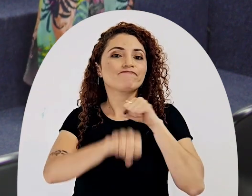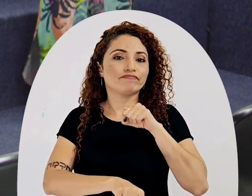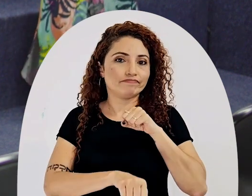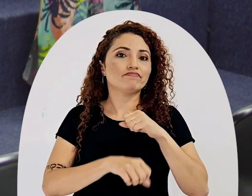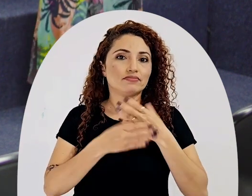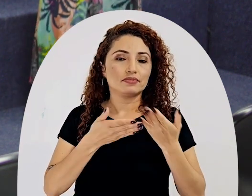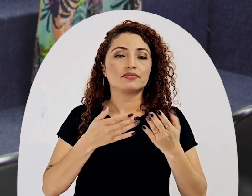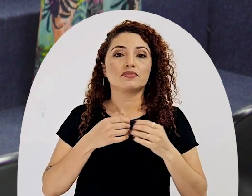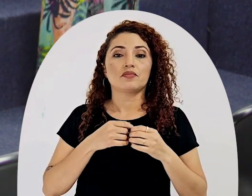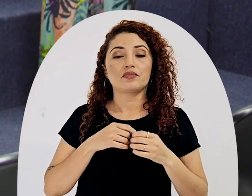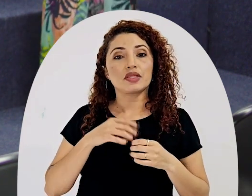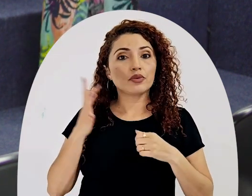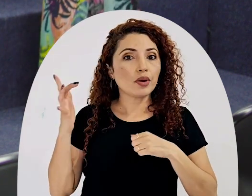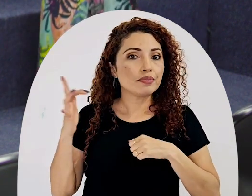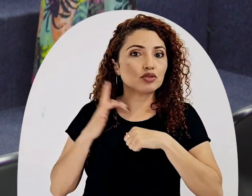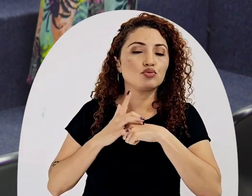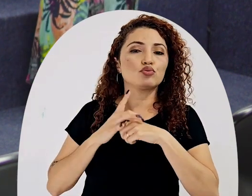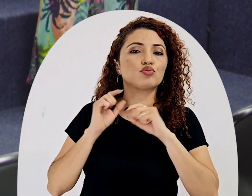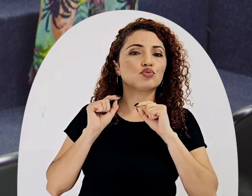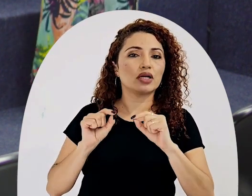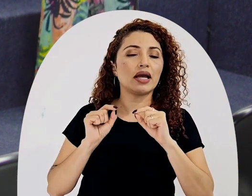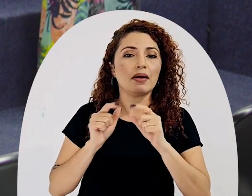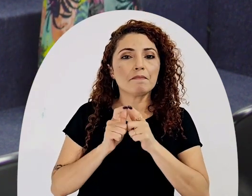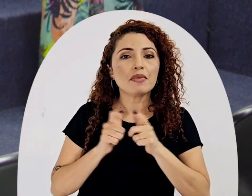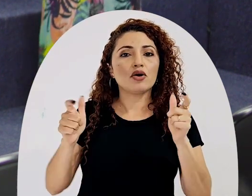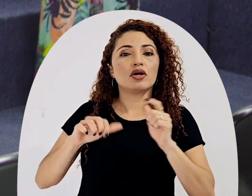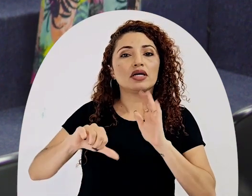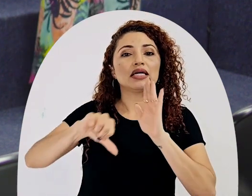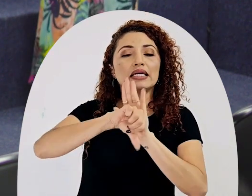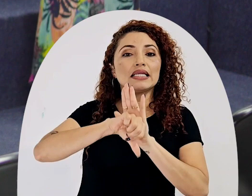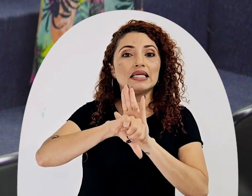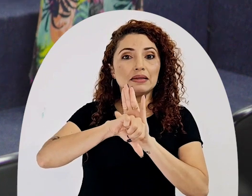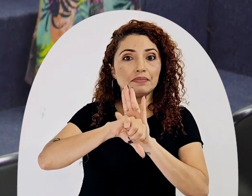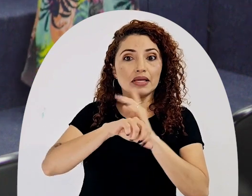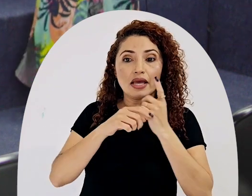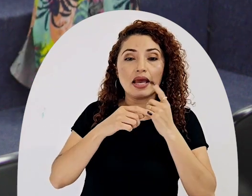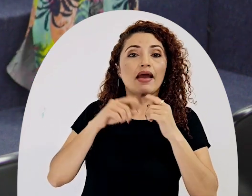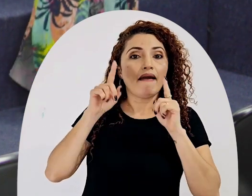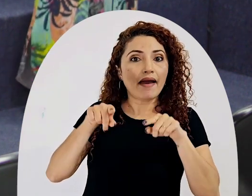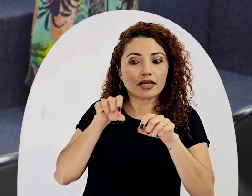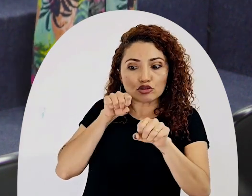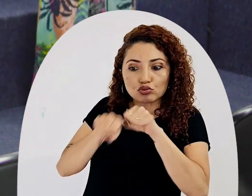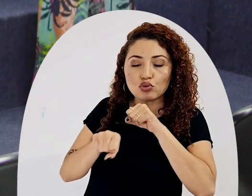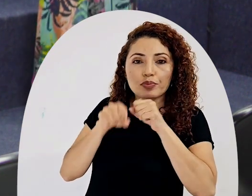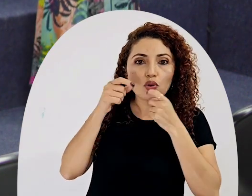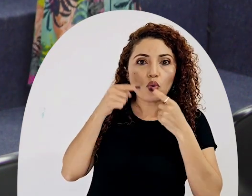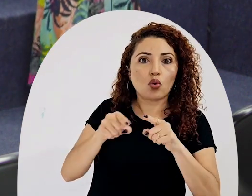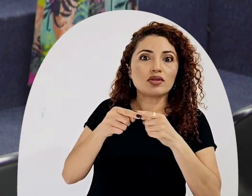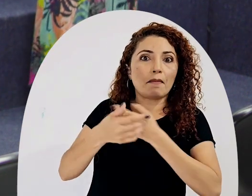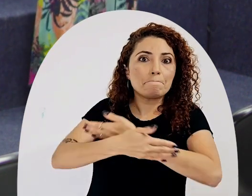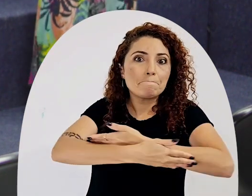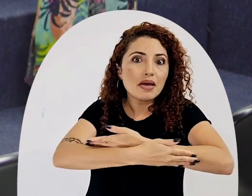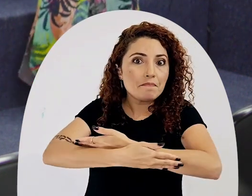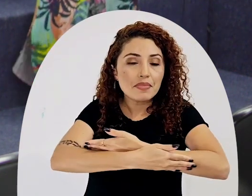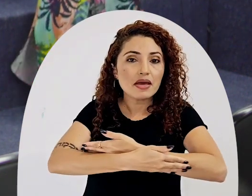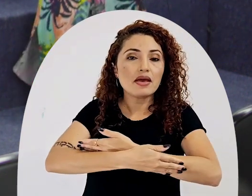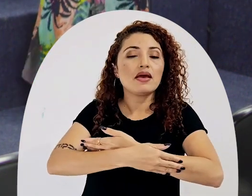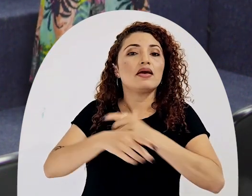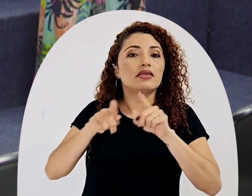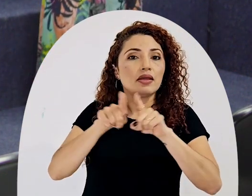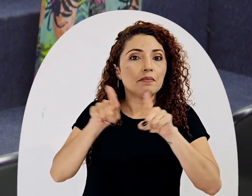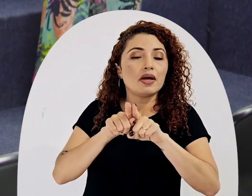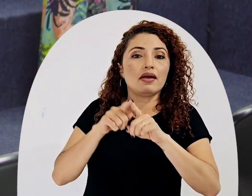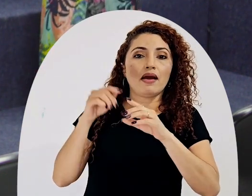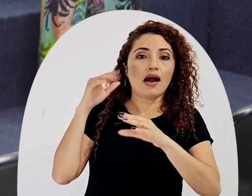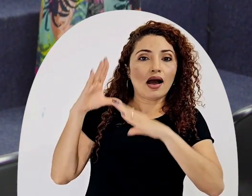que a grande maioria, né, desses crimes são cometidos contra bebês, crianças e adolescentes até 13 anos de